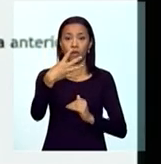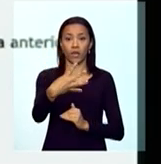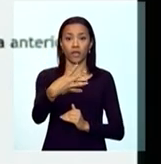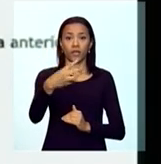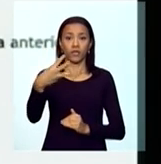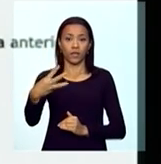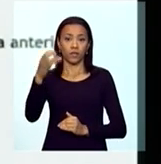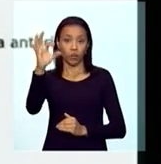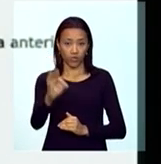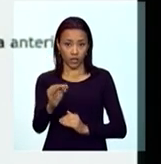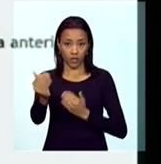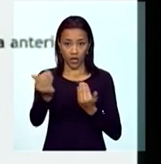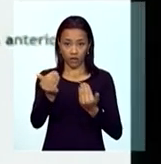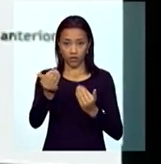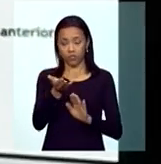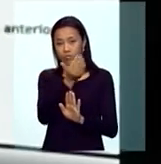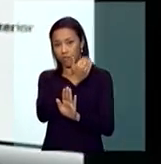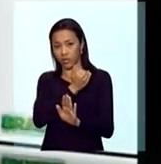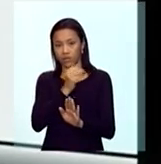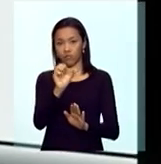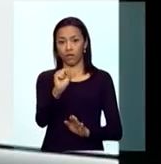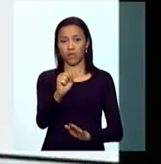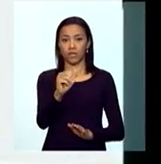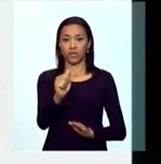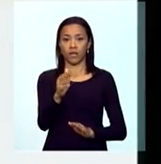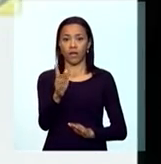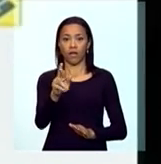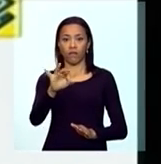em relação à safra anterior. Vai.